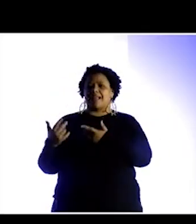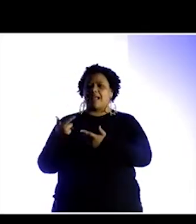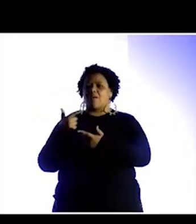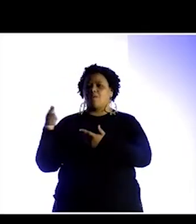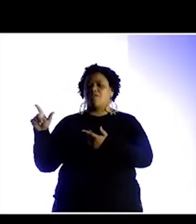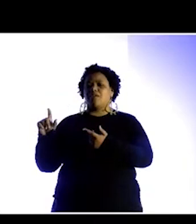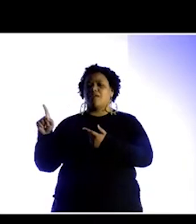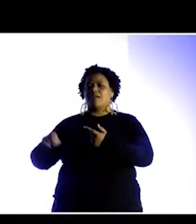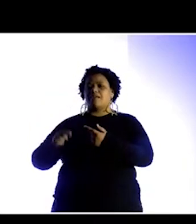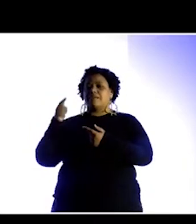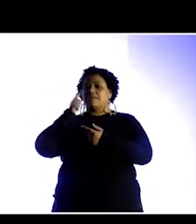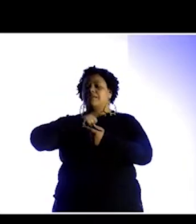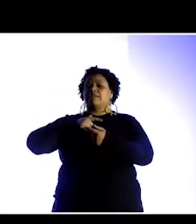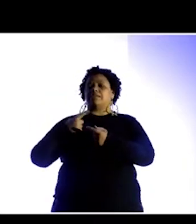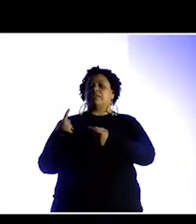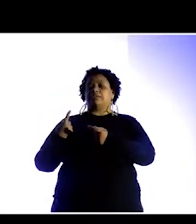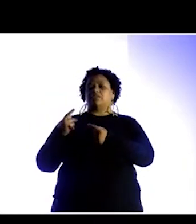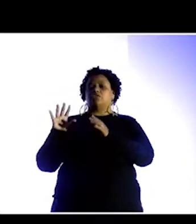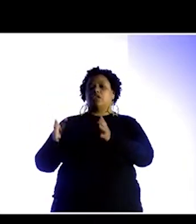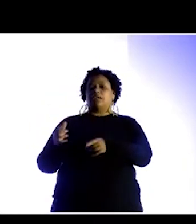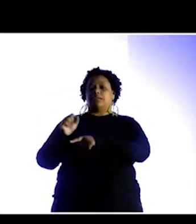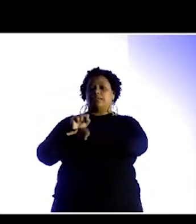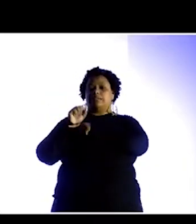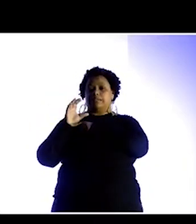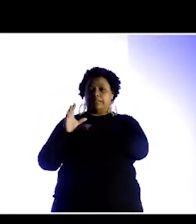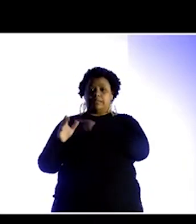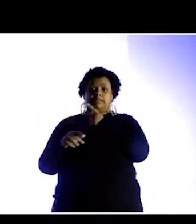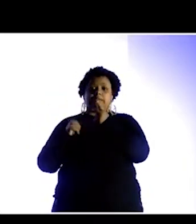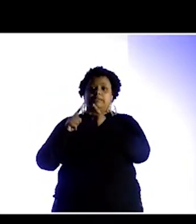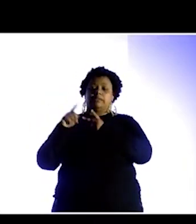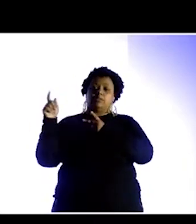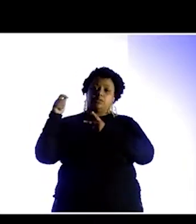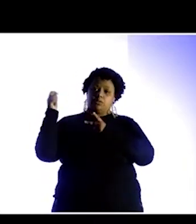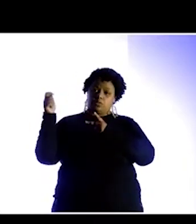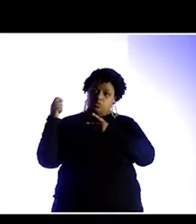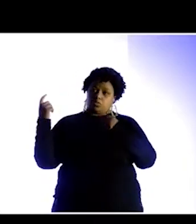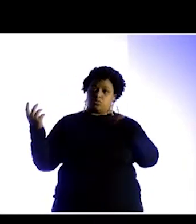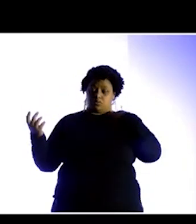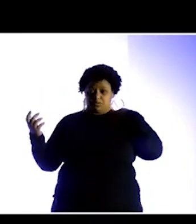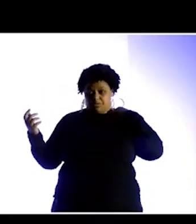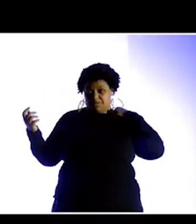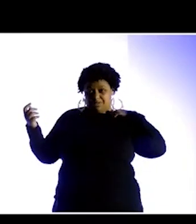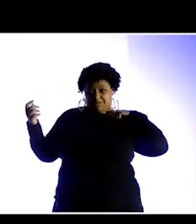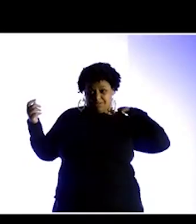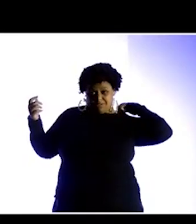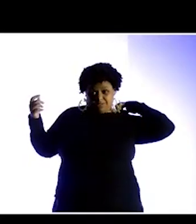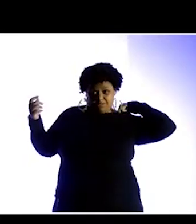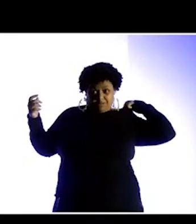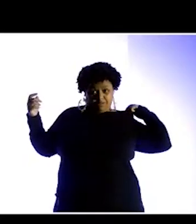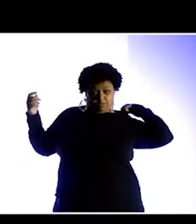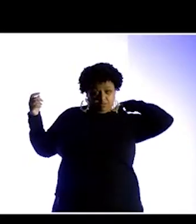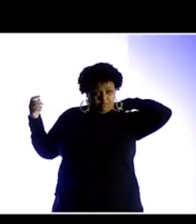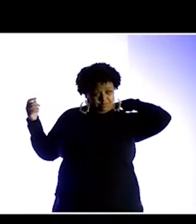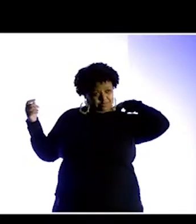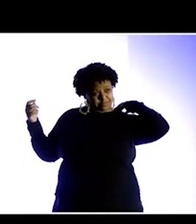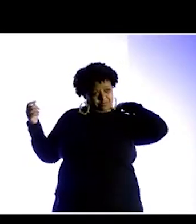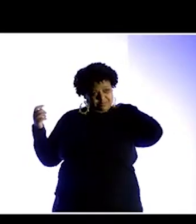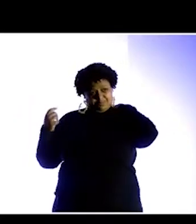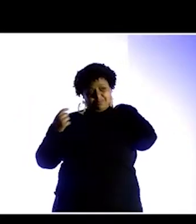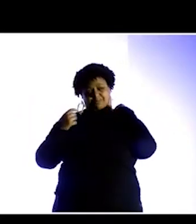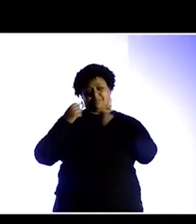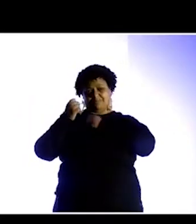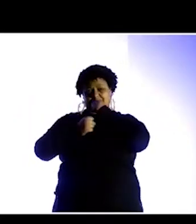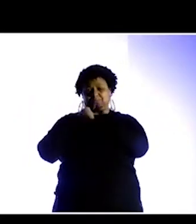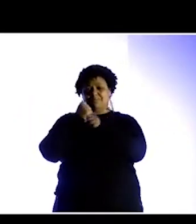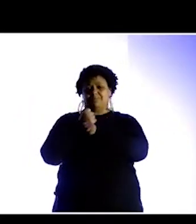aqui de Santa Catarina, no Rio Grande do Sul, em 2020, 2021, a